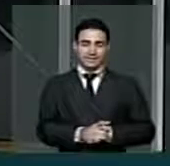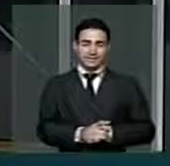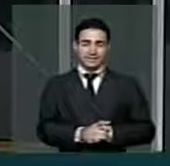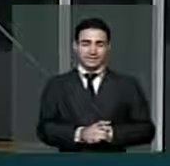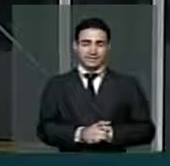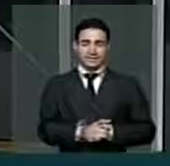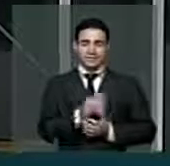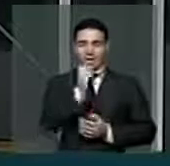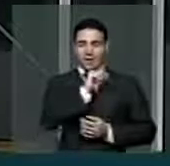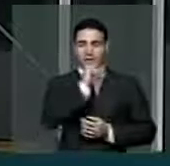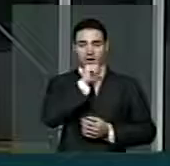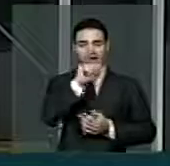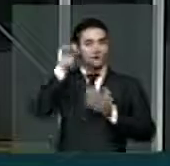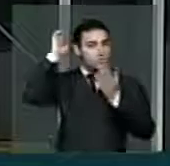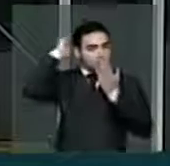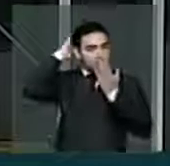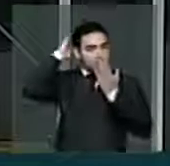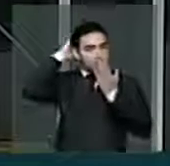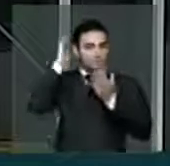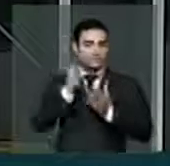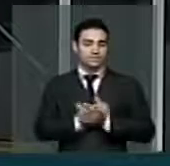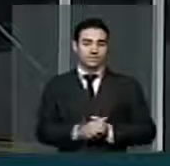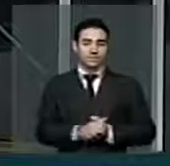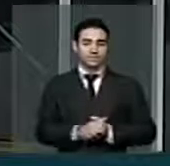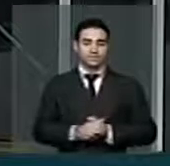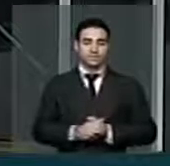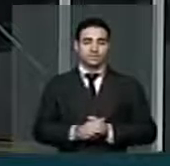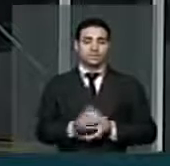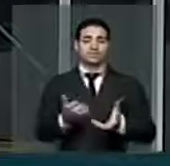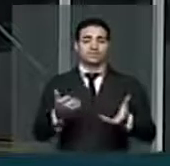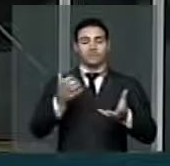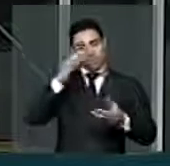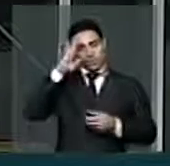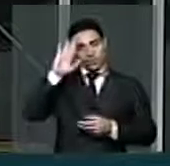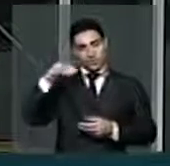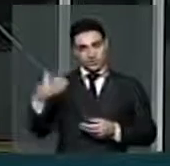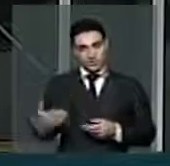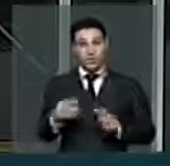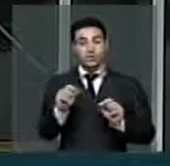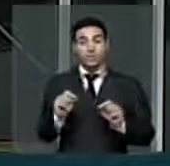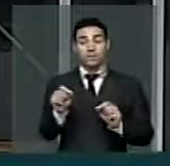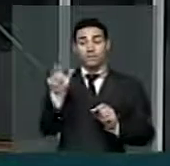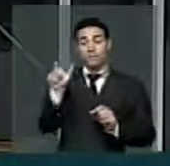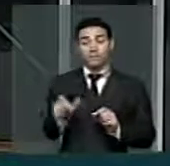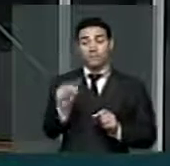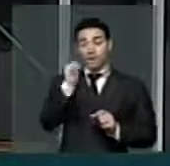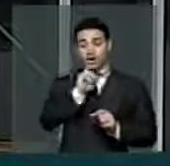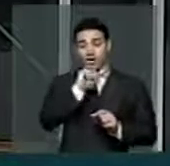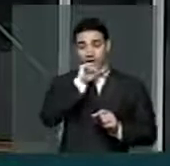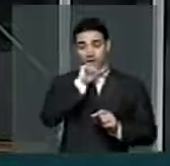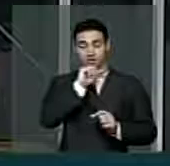mãe indígena, eu quero homenagear aquela mãe